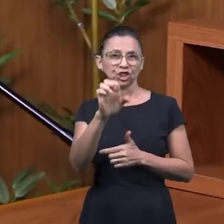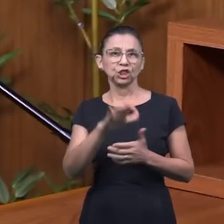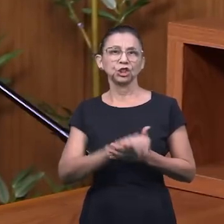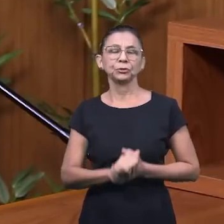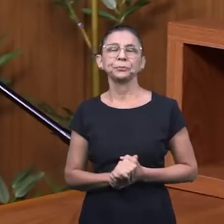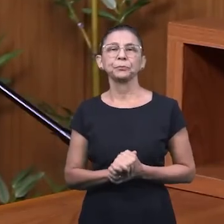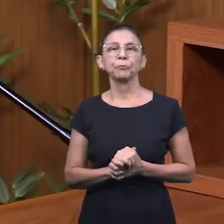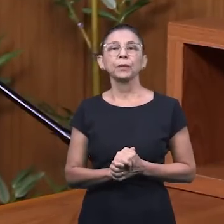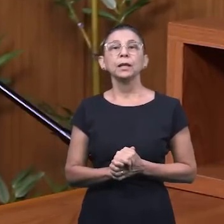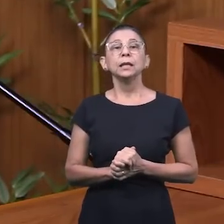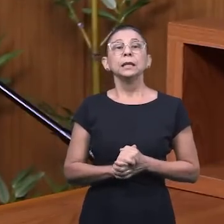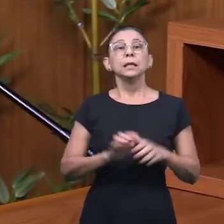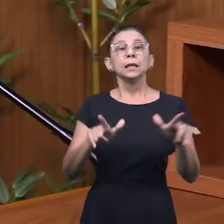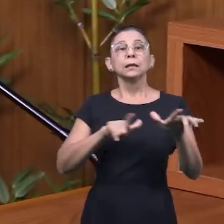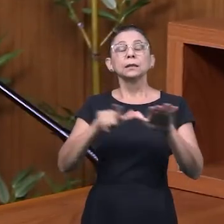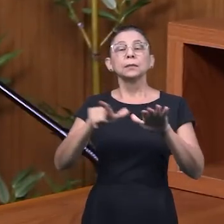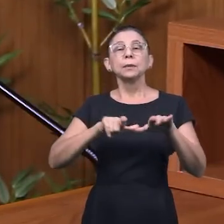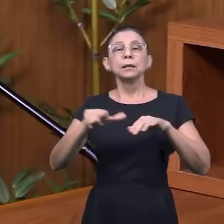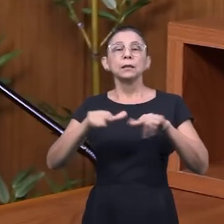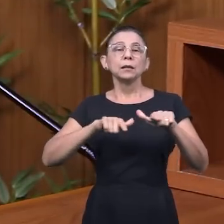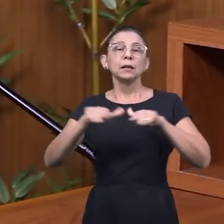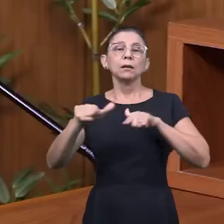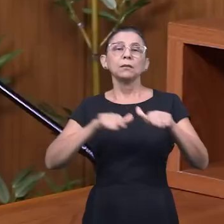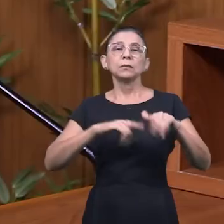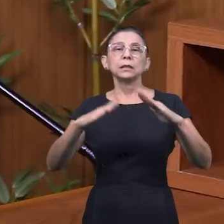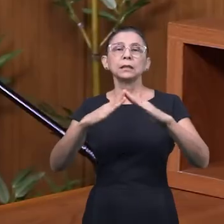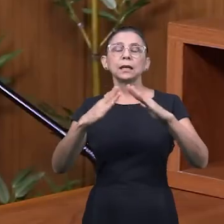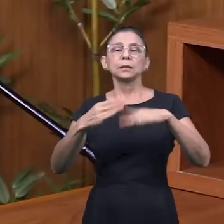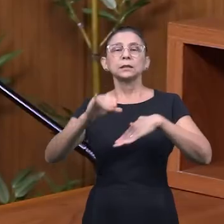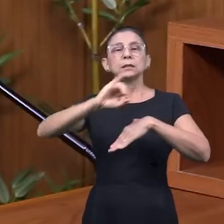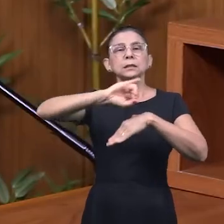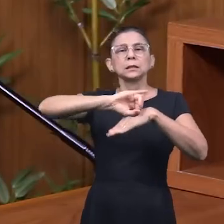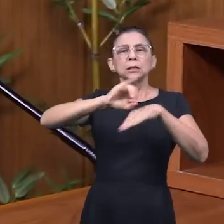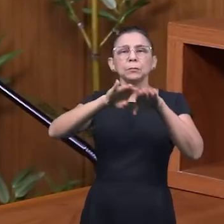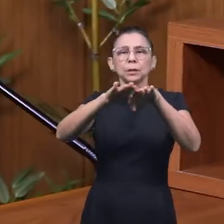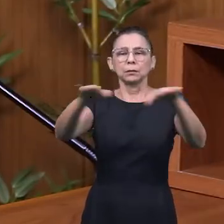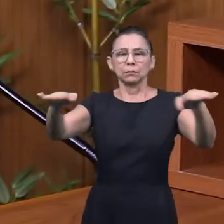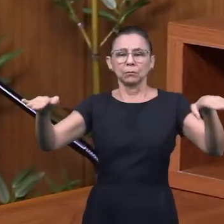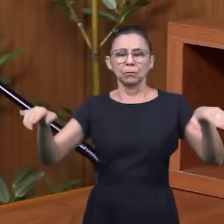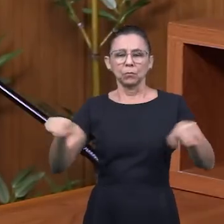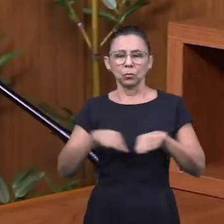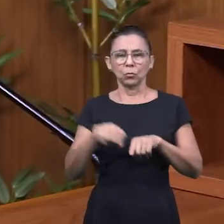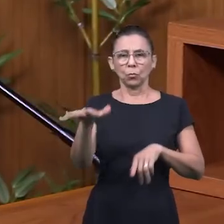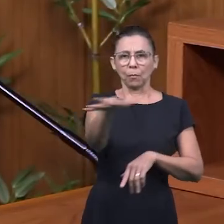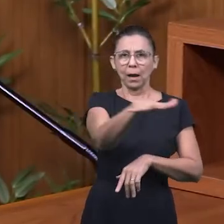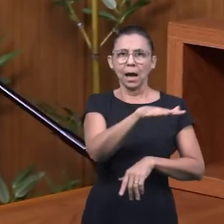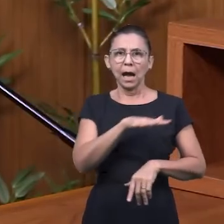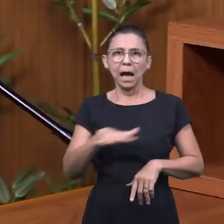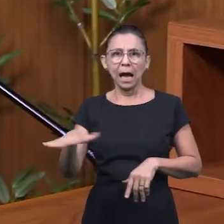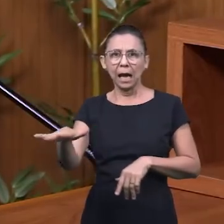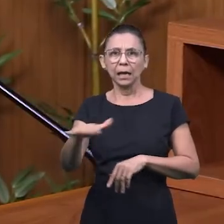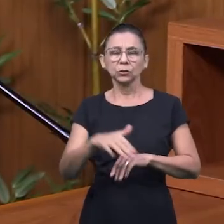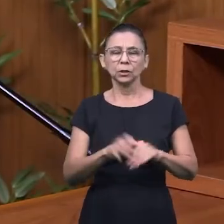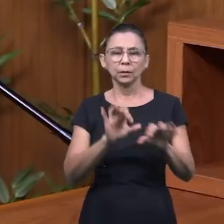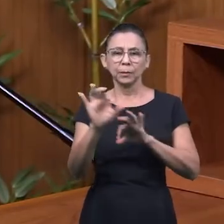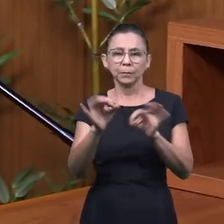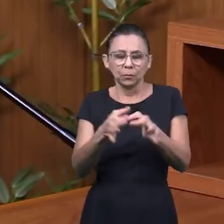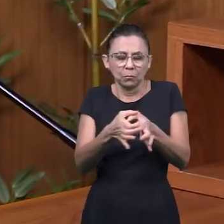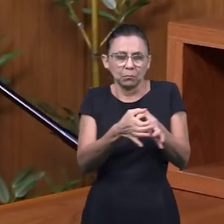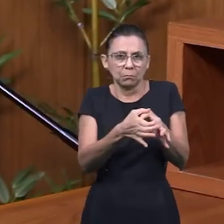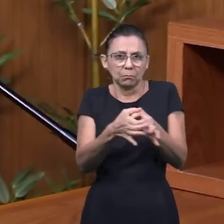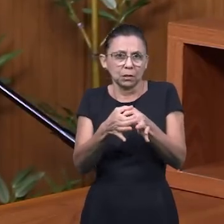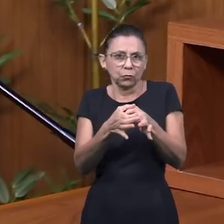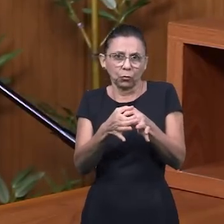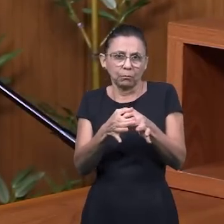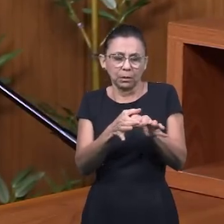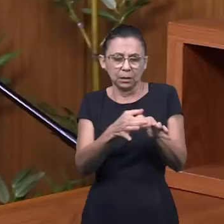né, para colocar em doces. Tava fazendo o trabalho dela e ela estava fazendo uma parte dessas forminhas, desceu para colocar